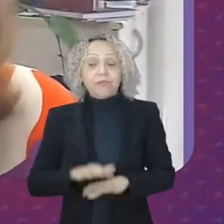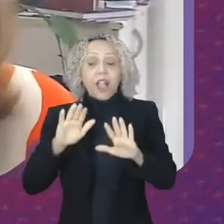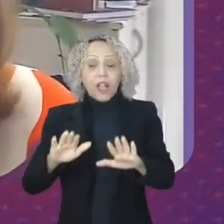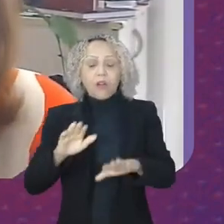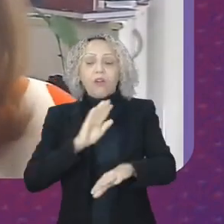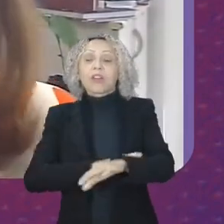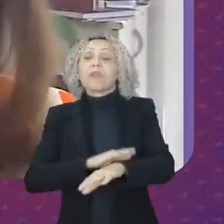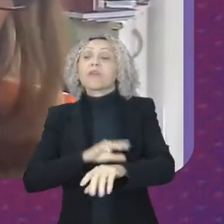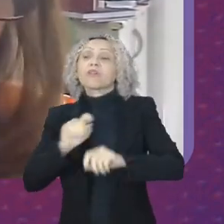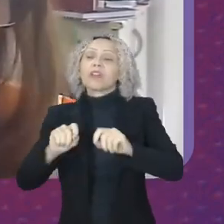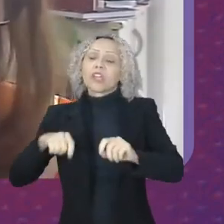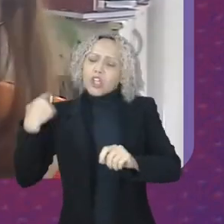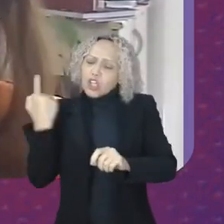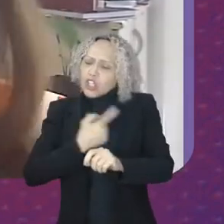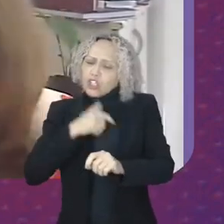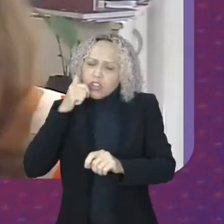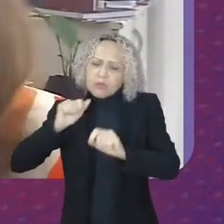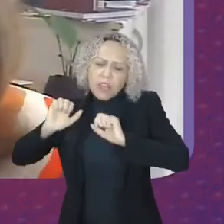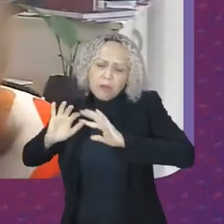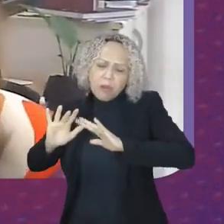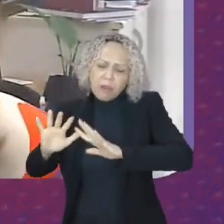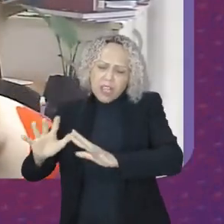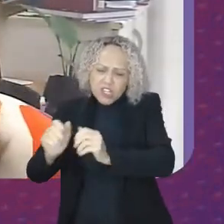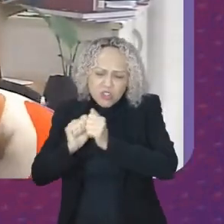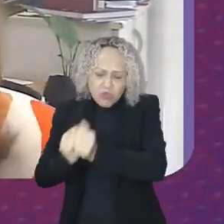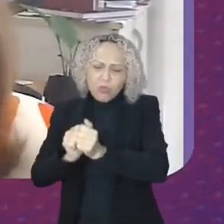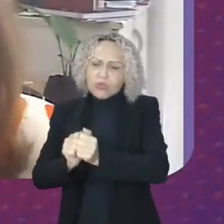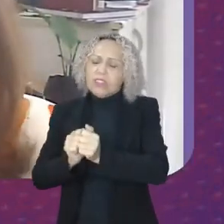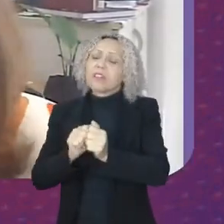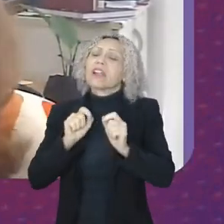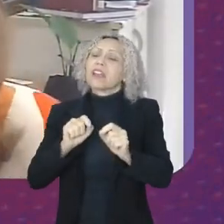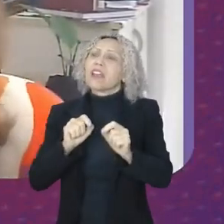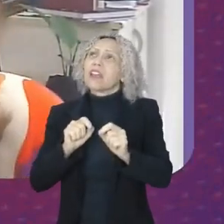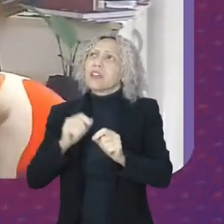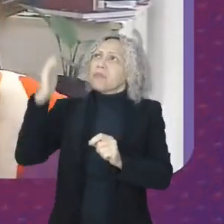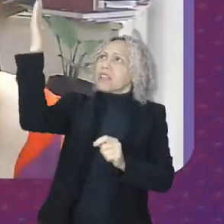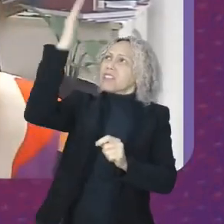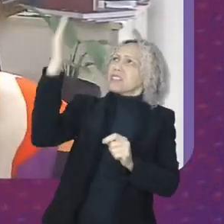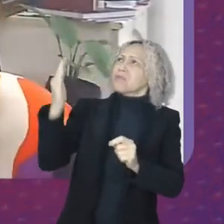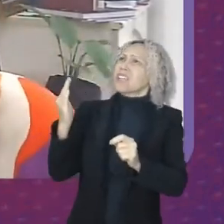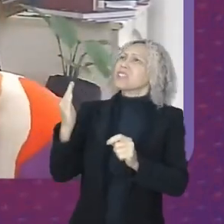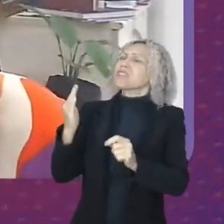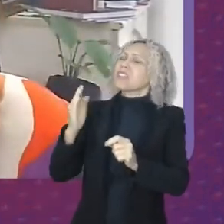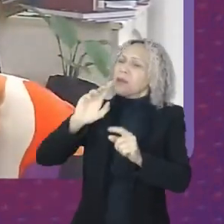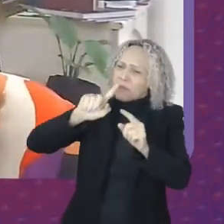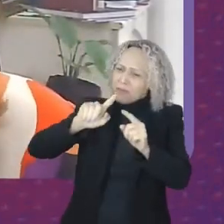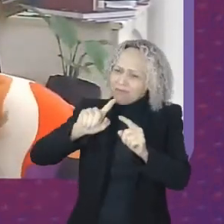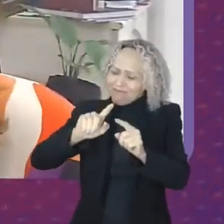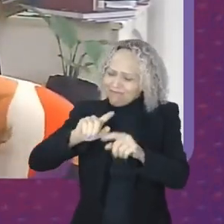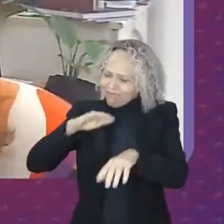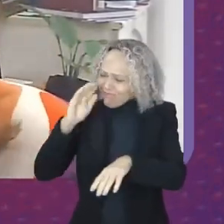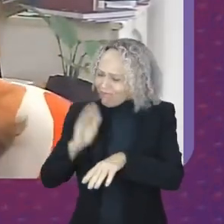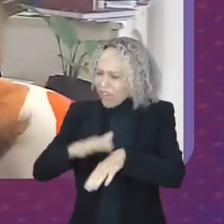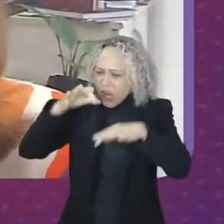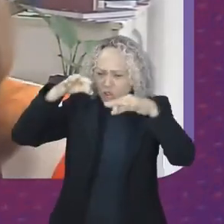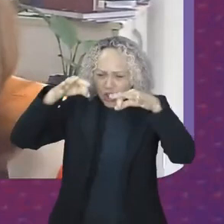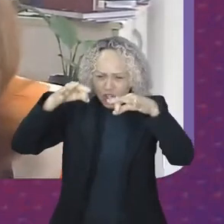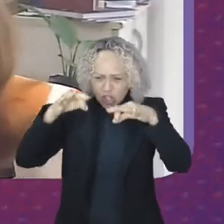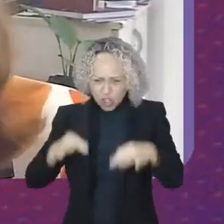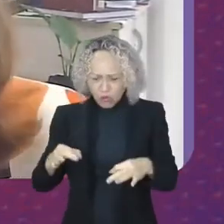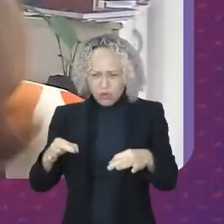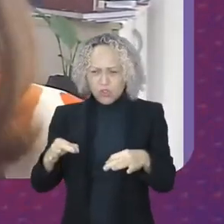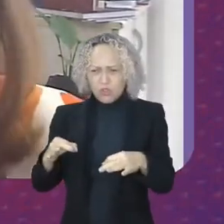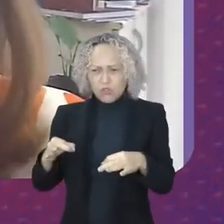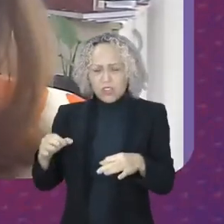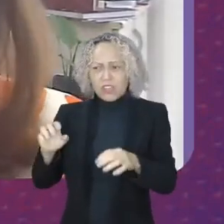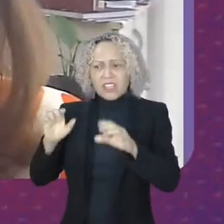juntas fazer desse país um país melhor, um país mais justo, em especial para as mulheres em todas as suas diferenças. Então,